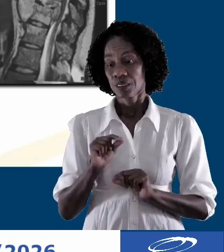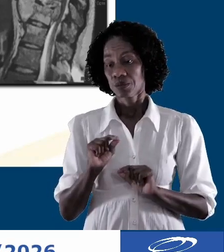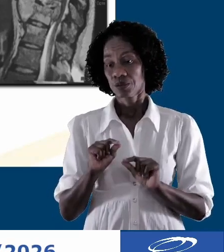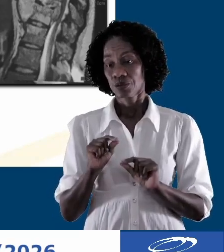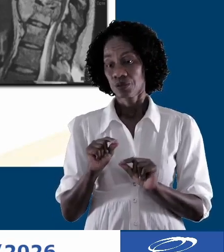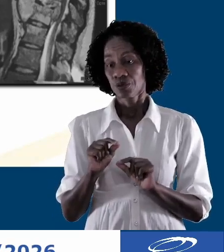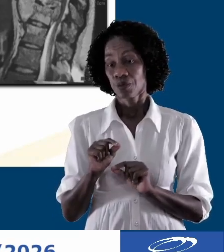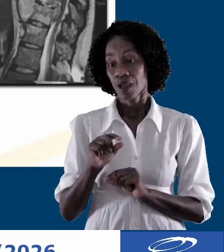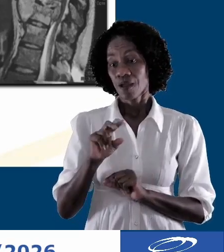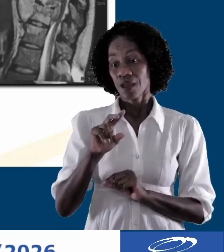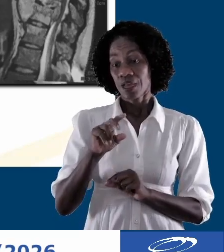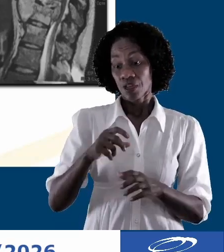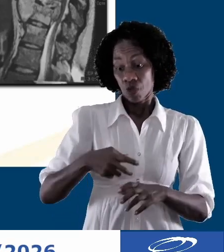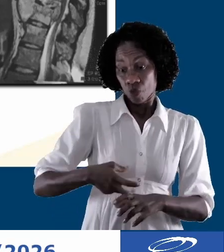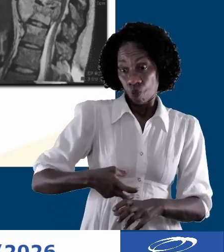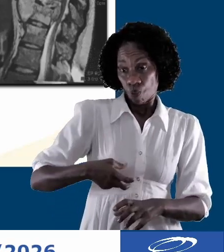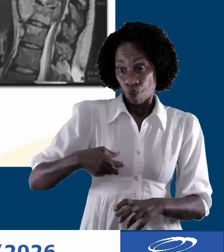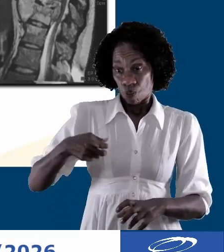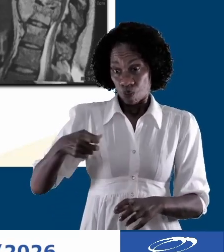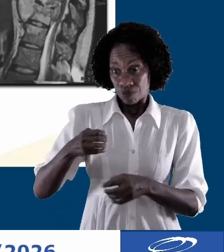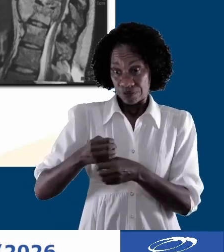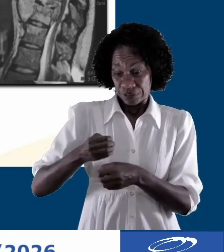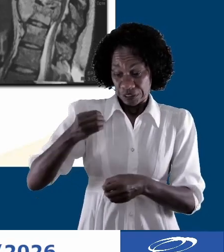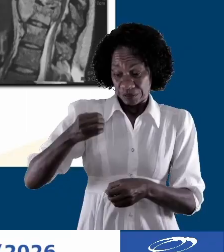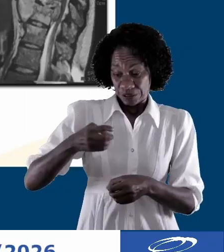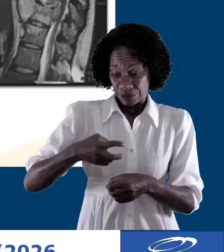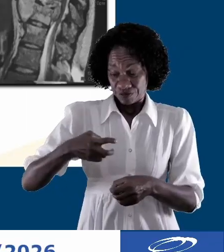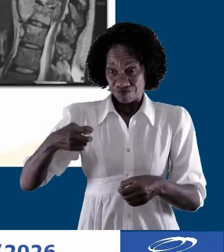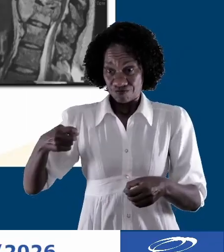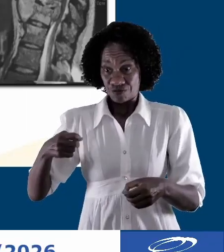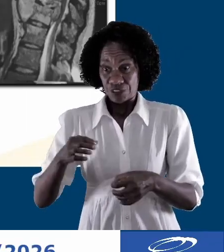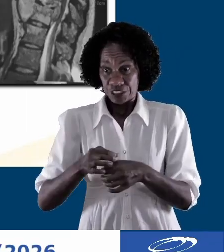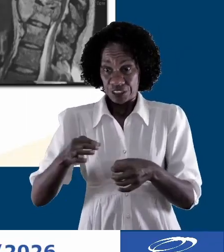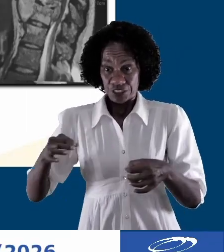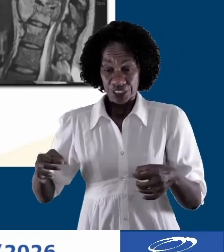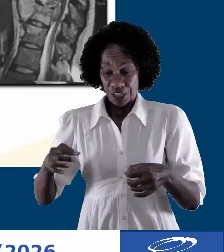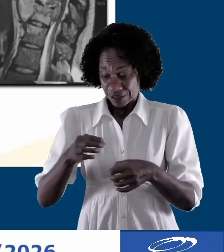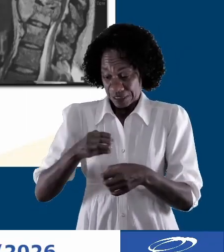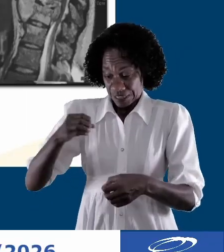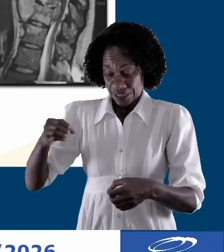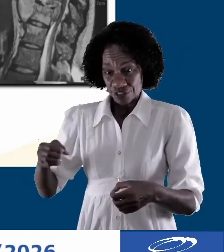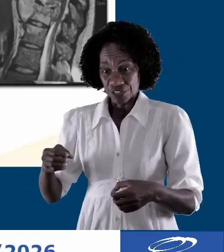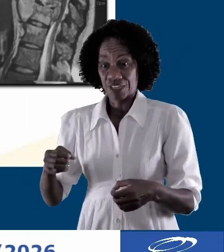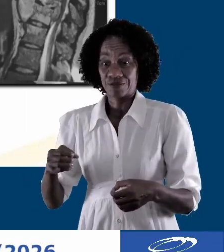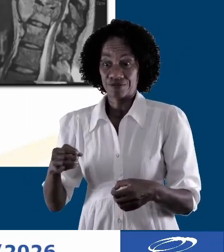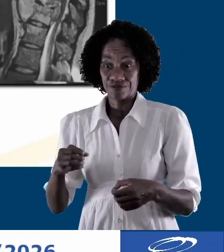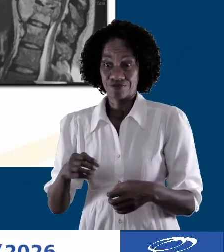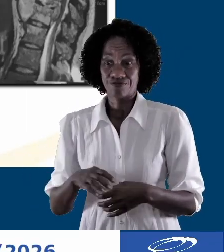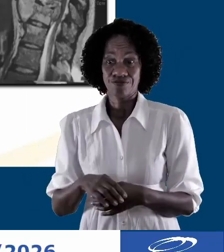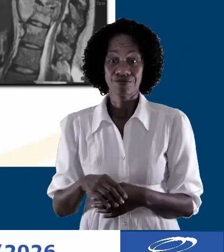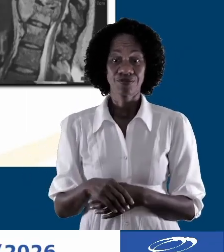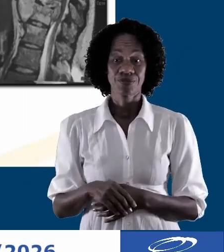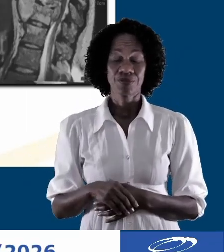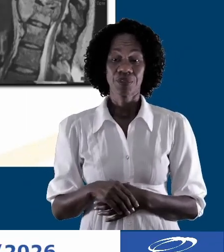vertebrectomia, uma ressecção dessa vértebra, seriam muitas vértebras, muita agressão, muita instabilidade. O que a gente resolveu